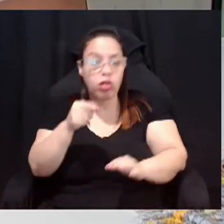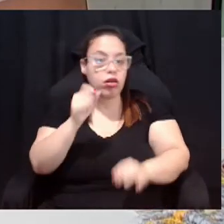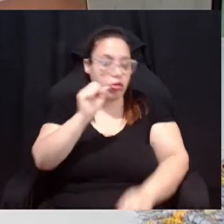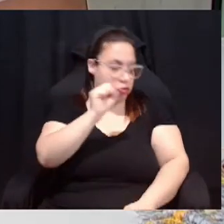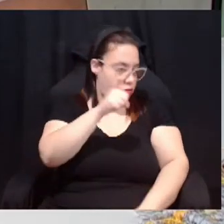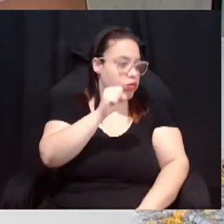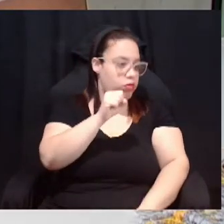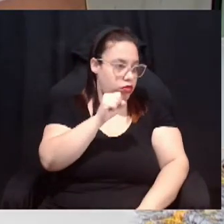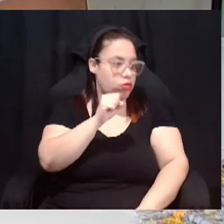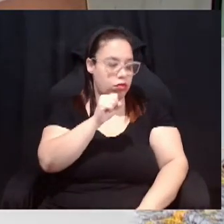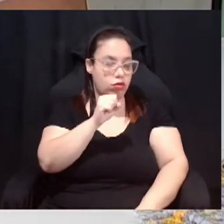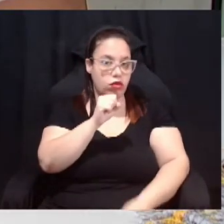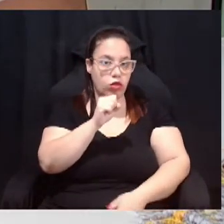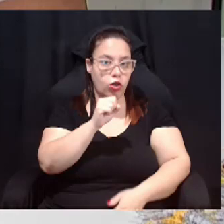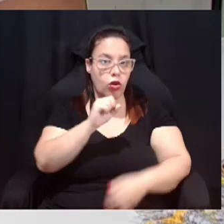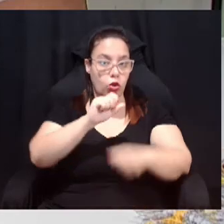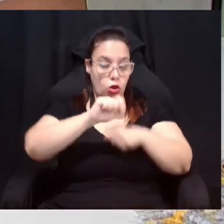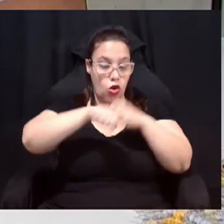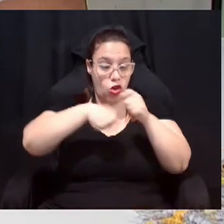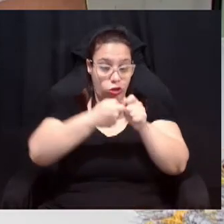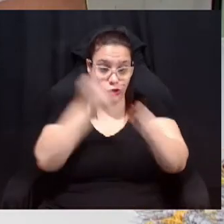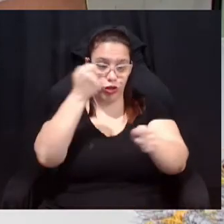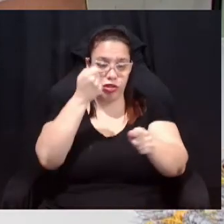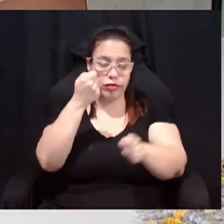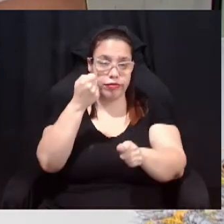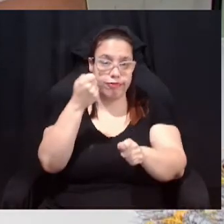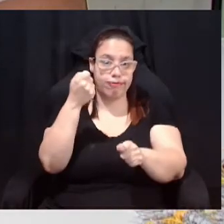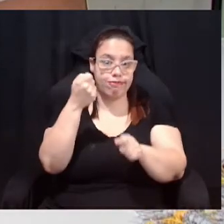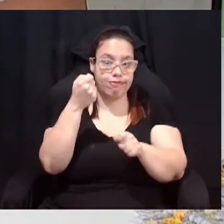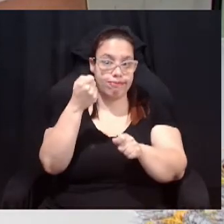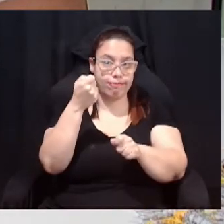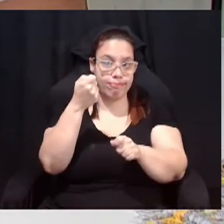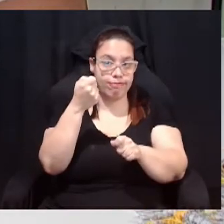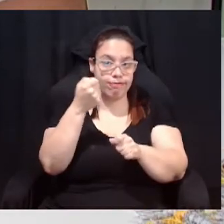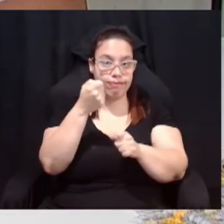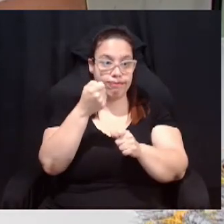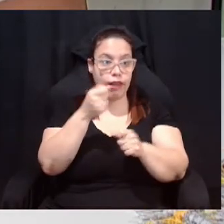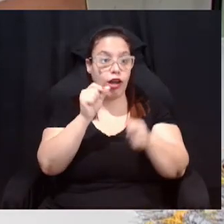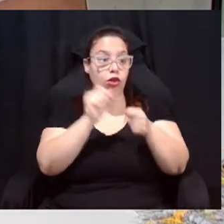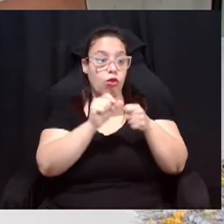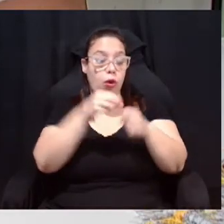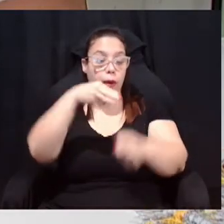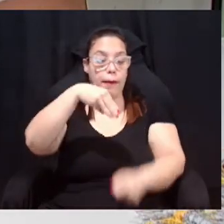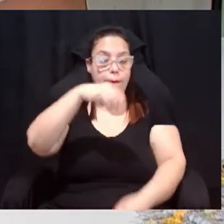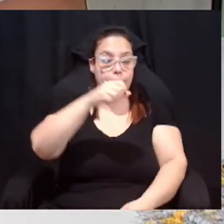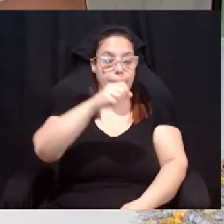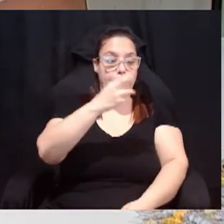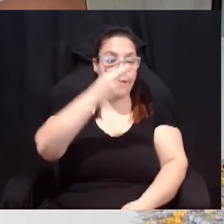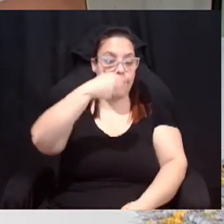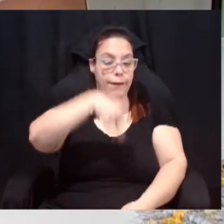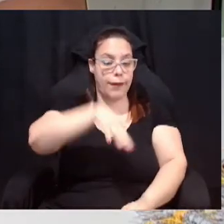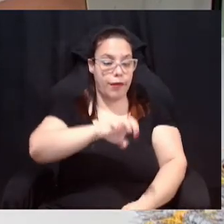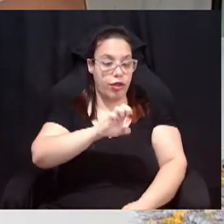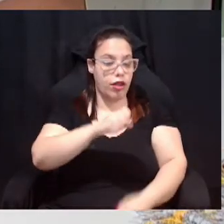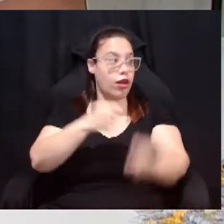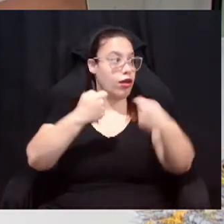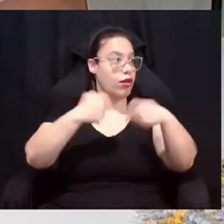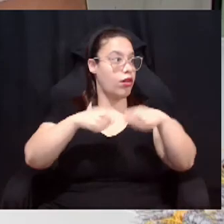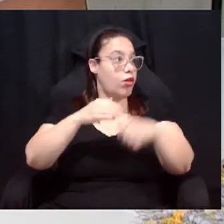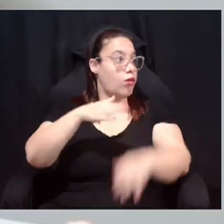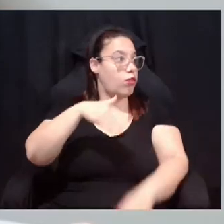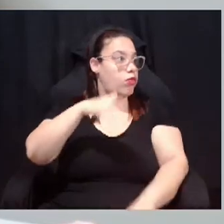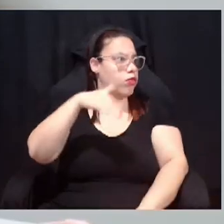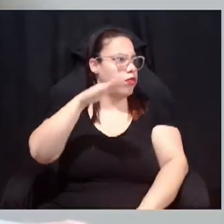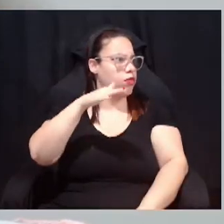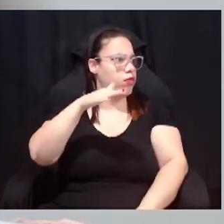esse tipo de nó. Tá. Dependendo de nó que a gente fizer no macramê, a gente precisa de um pouquinho a mais, tá? Ou